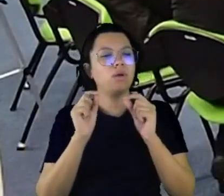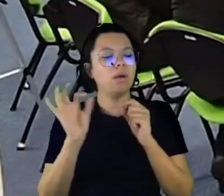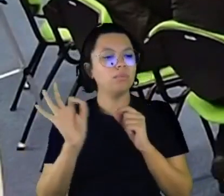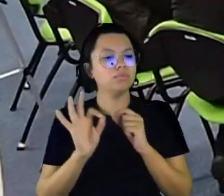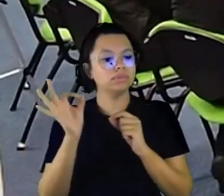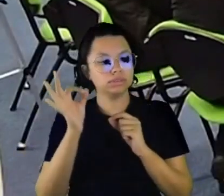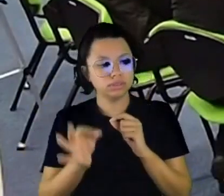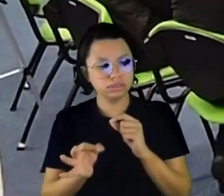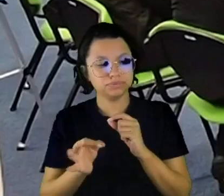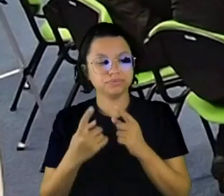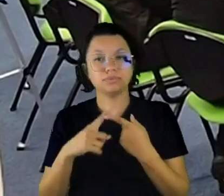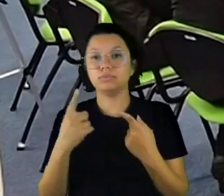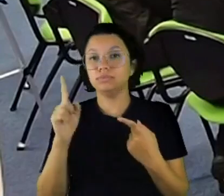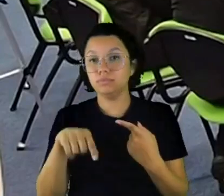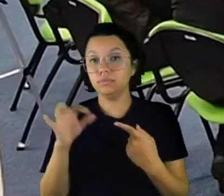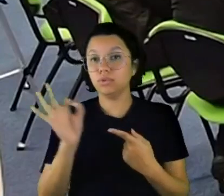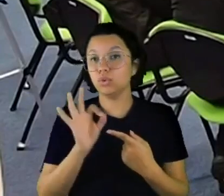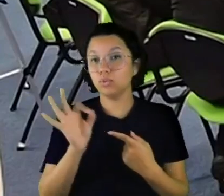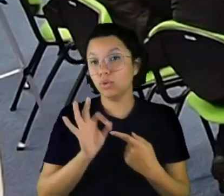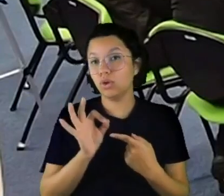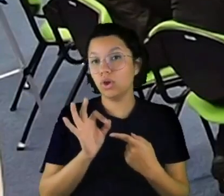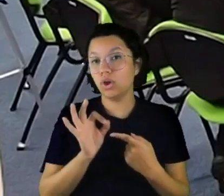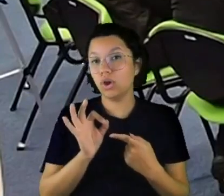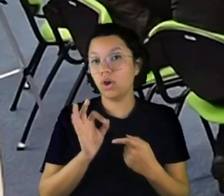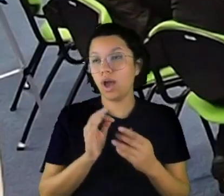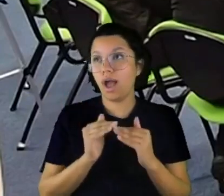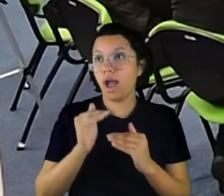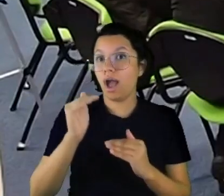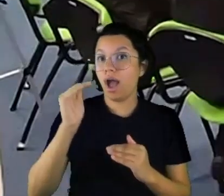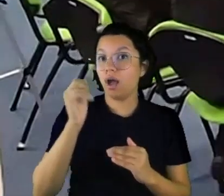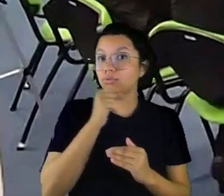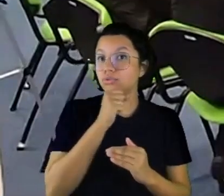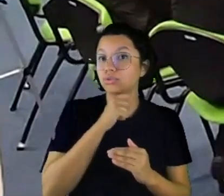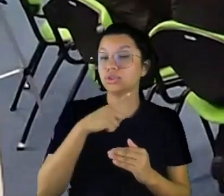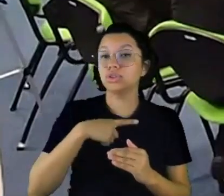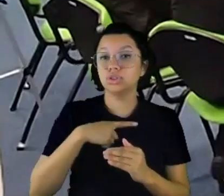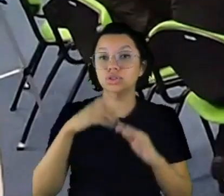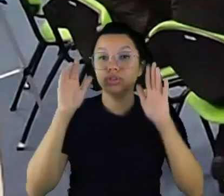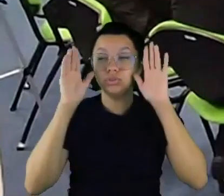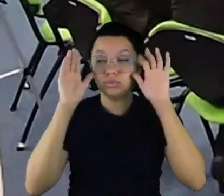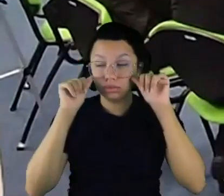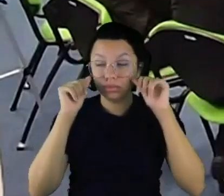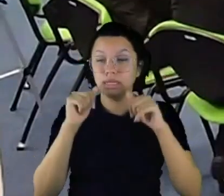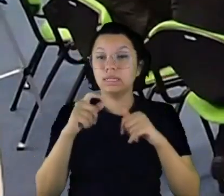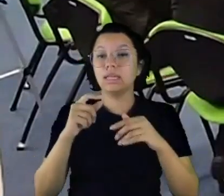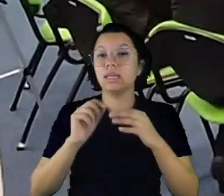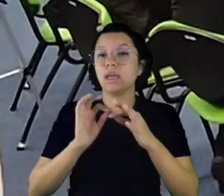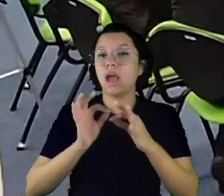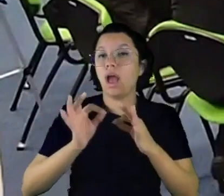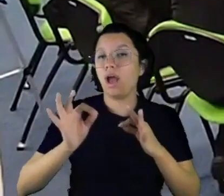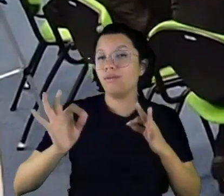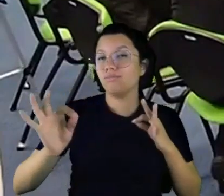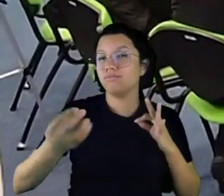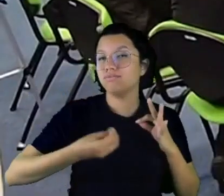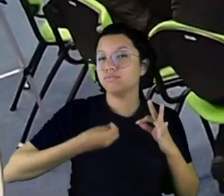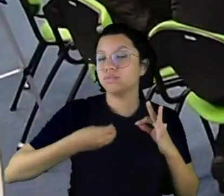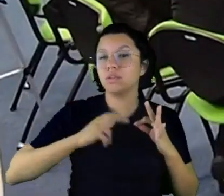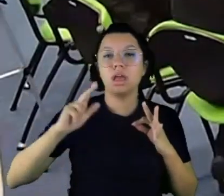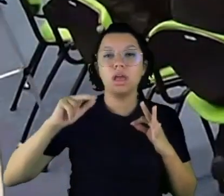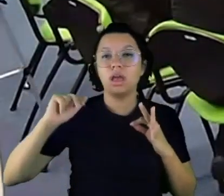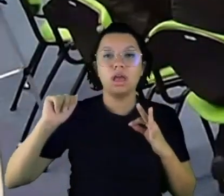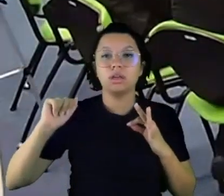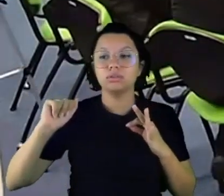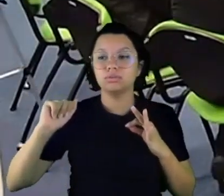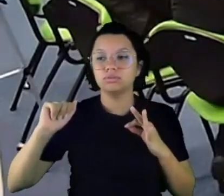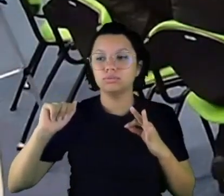mas era uma porcentagem alta de idosos que tinham demência e que ao longo da vida nunca